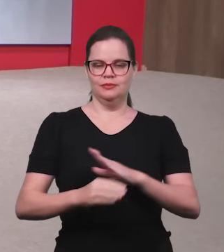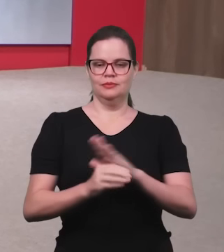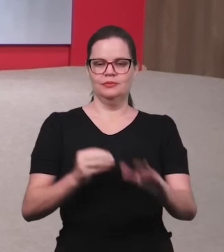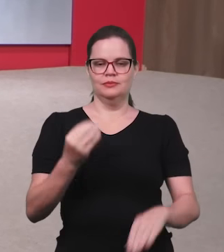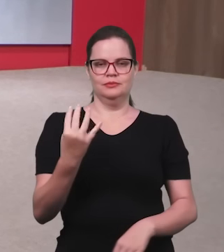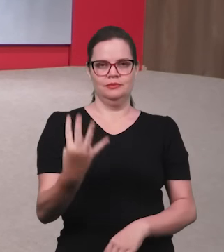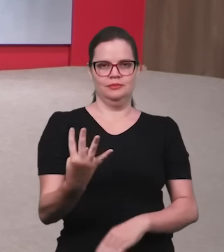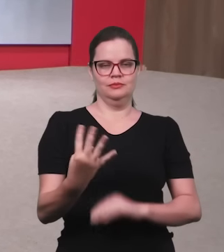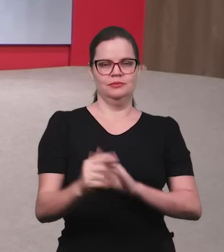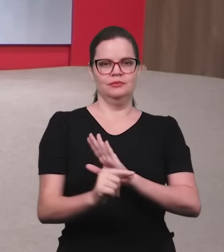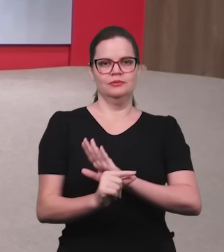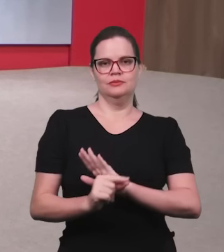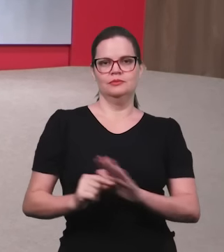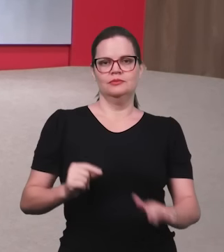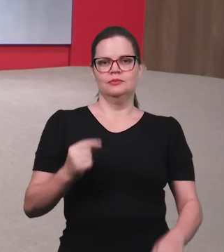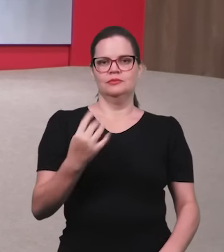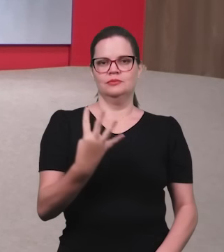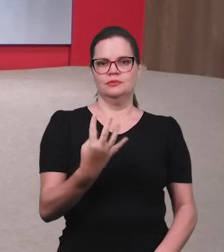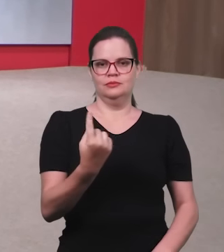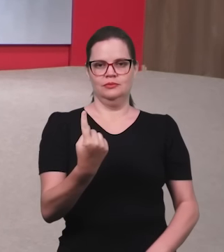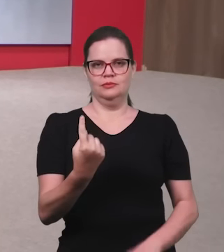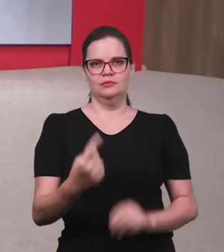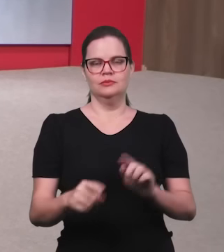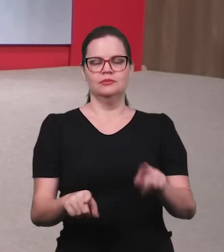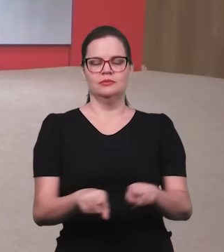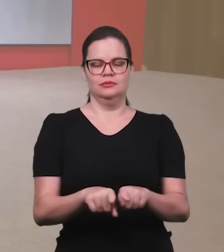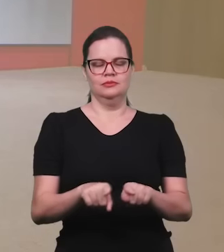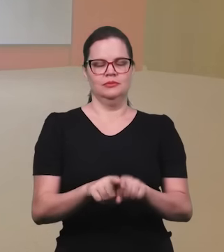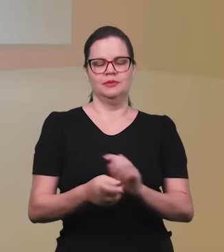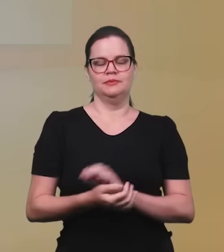capítulo 4, verso 41, e assim diz: E sentiram um grande temor